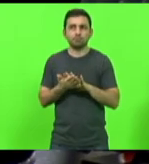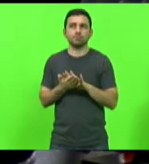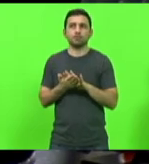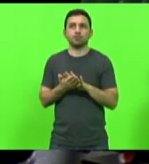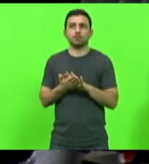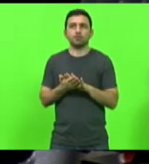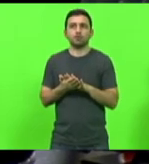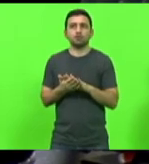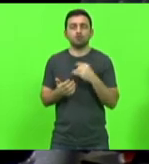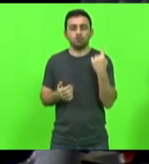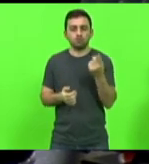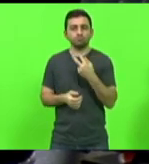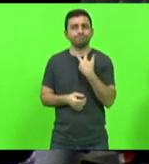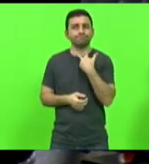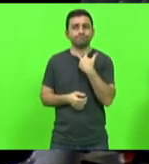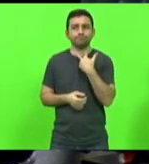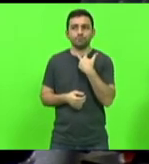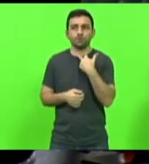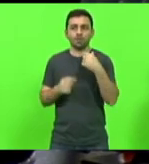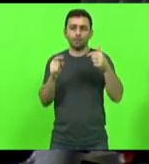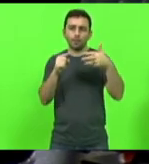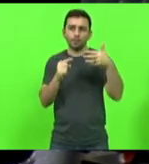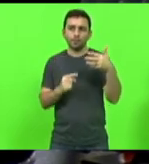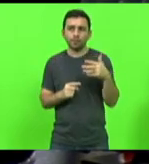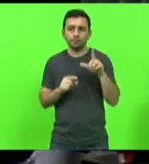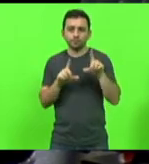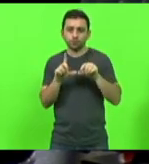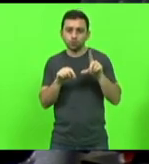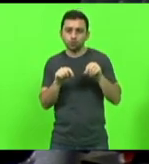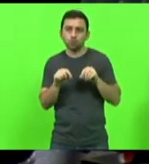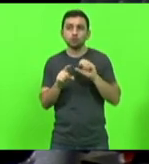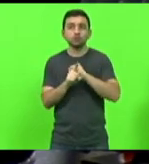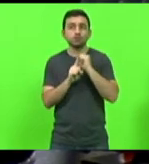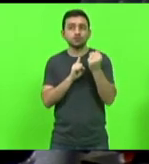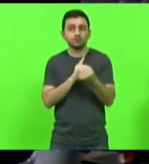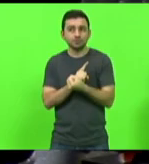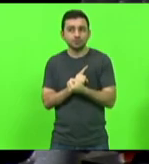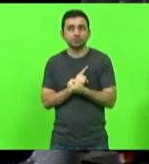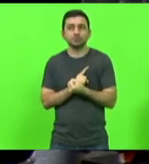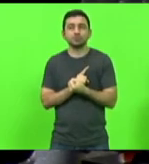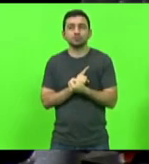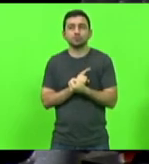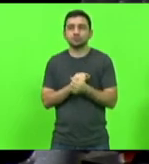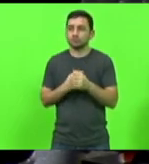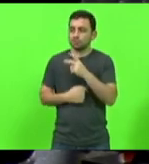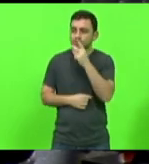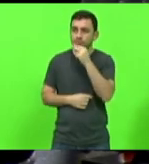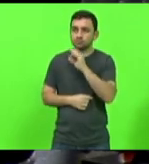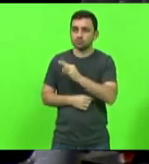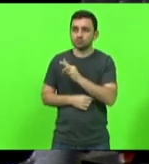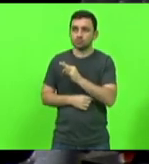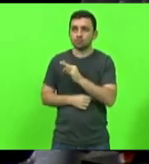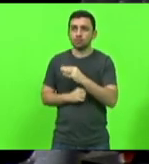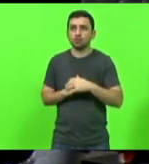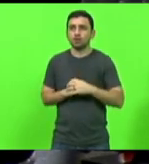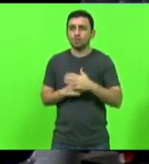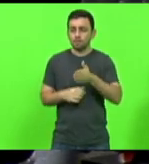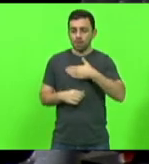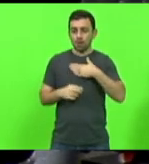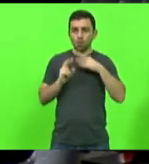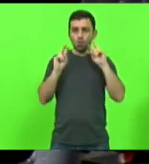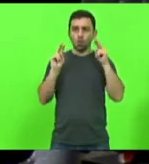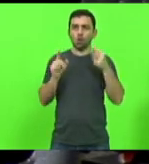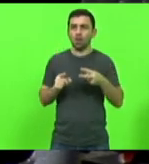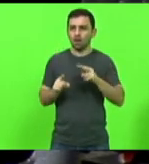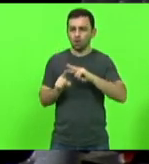podemos aqui pautar as escolhas da sociedade catarinense, deputado Kennedy, apenas sob o nosso olhar, sob a